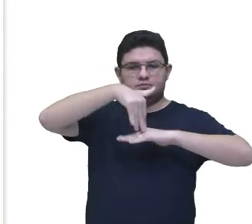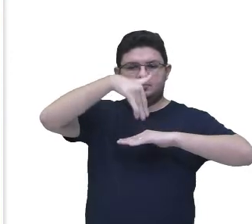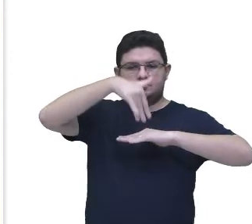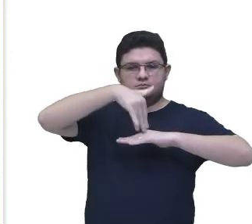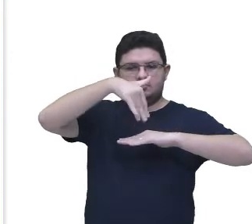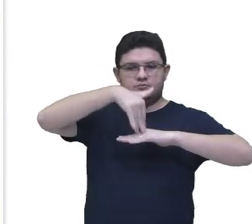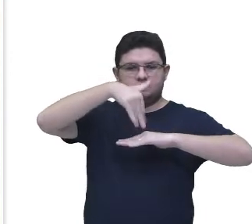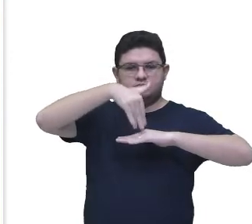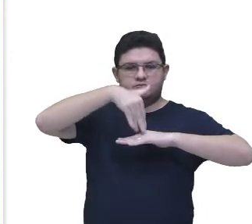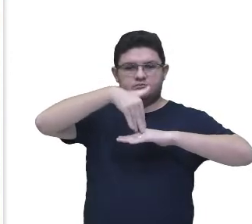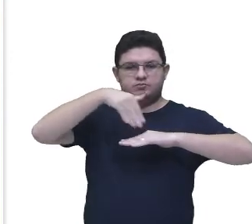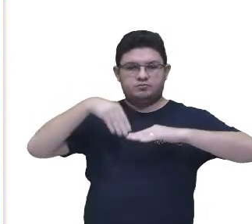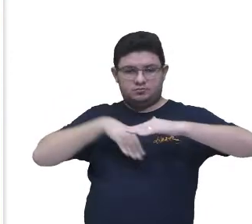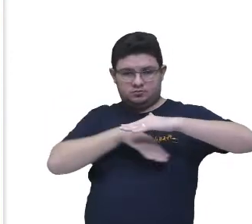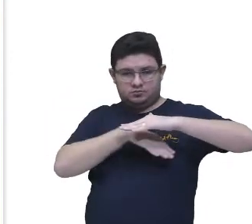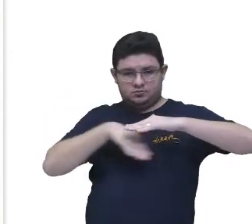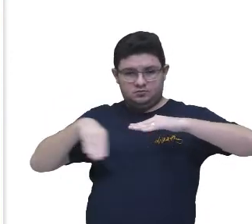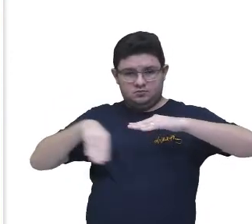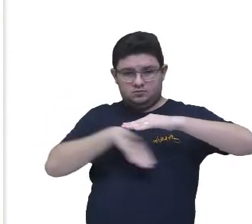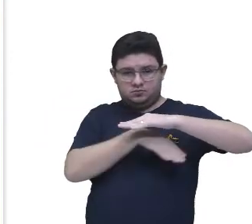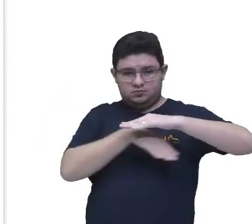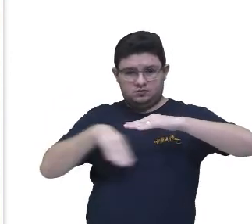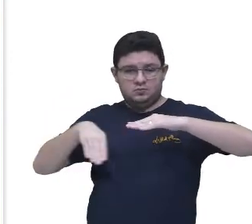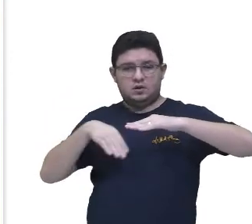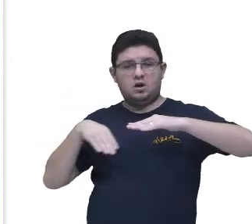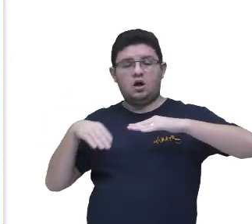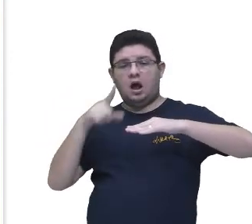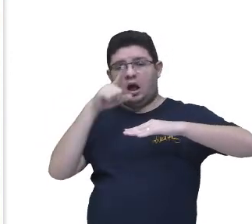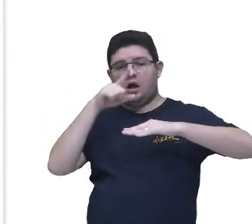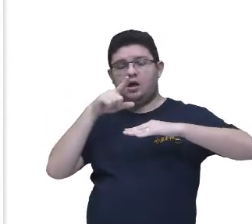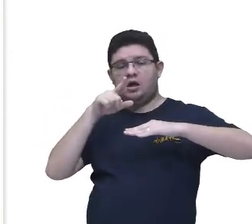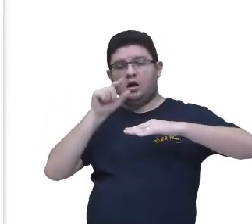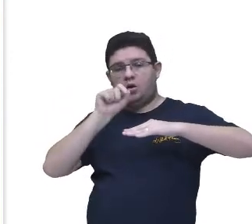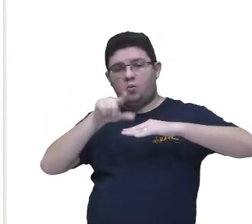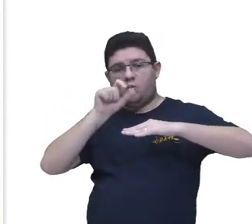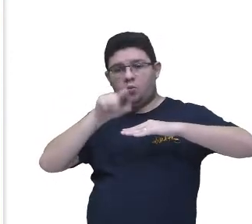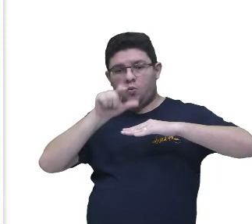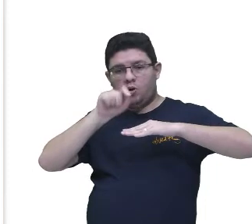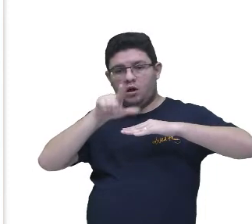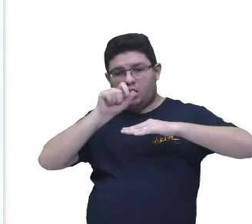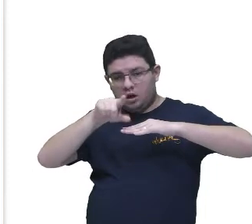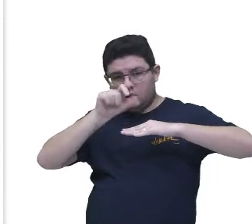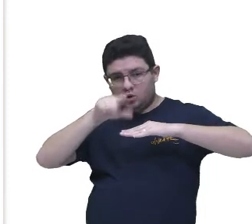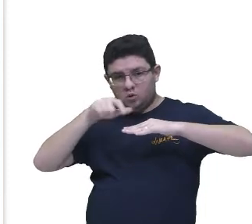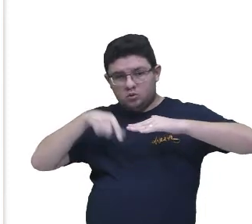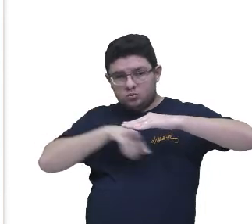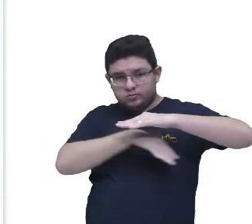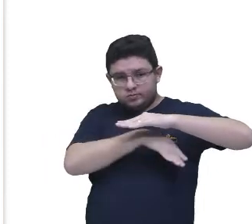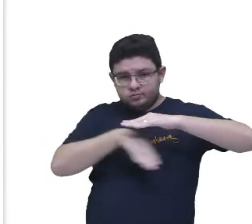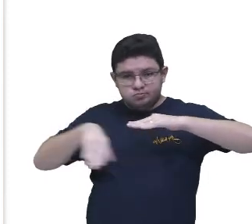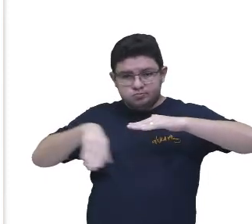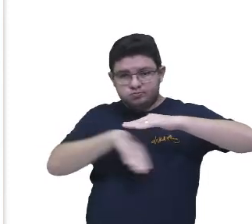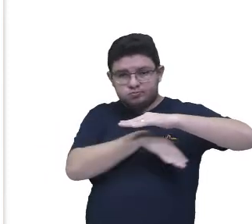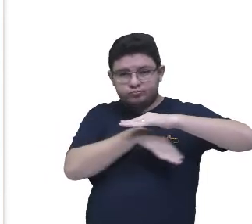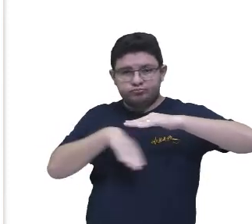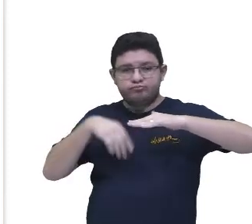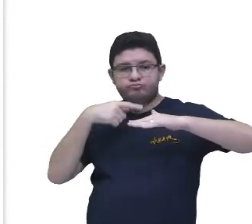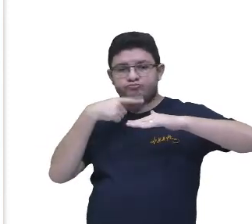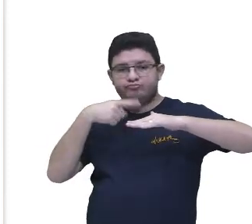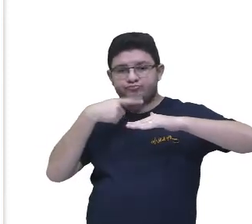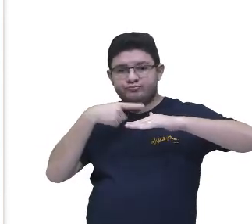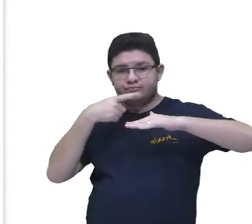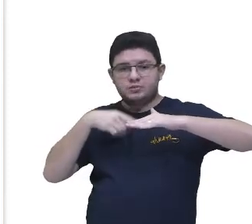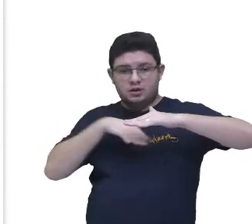aqui embaixo. Tá? Então, aí ele escavou esse terreno e aí ele impermeabilizou o solo, colocou as canaletas que